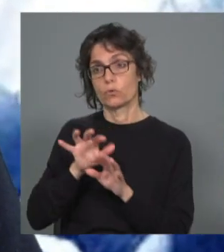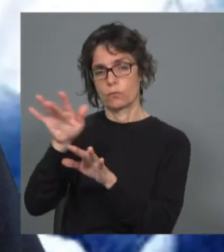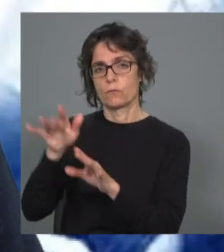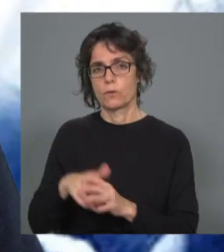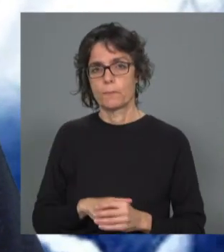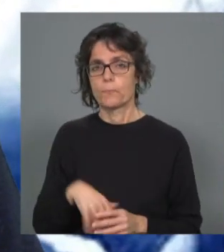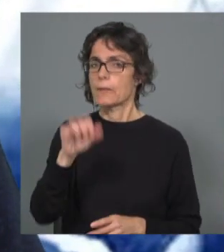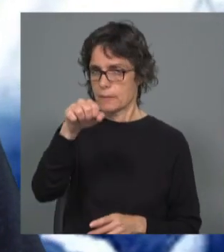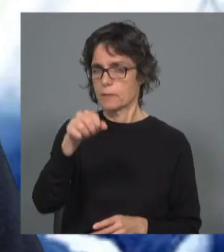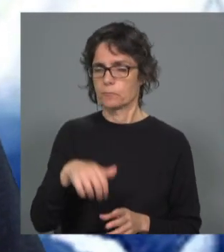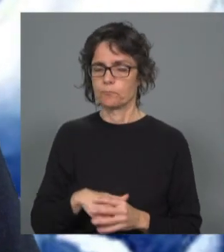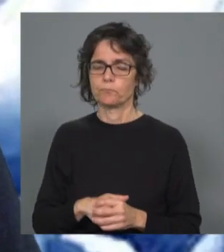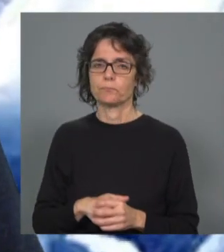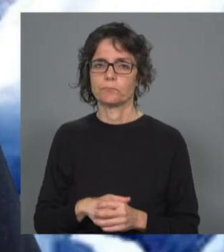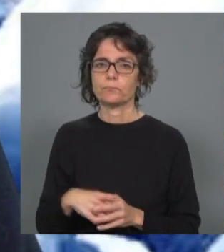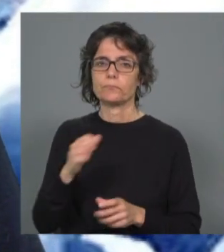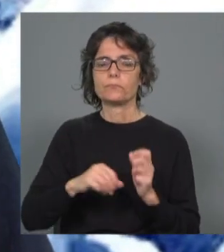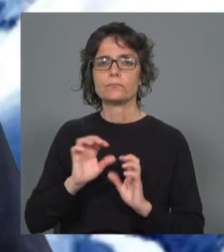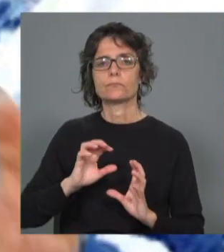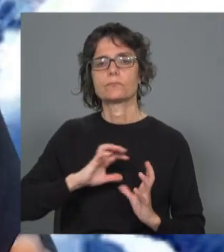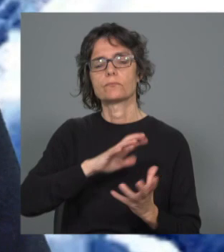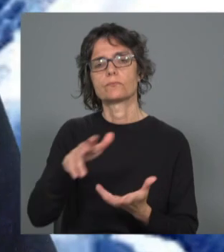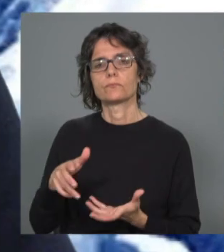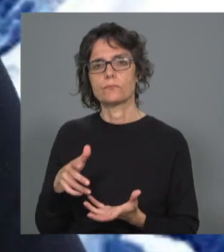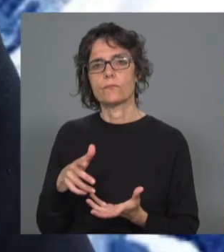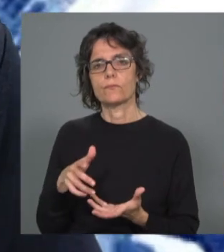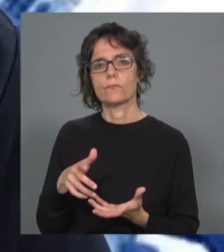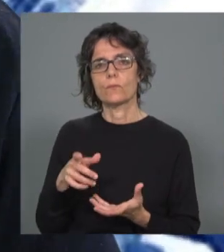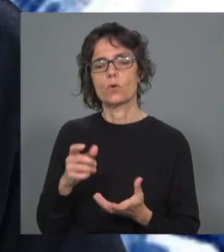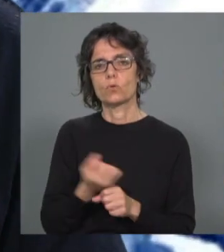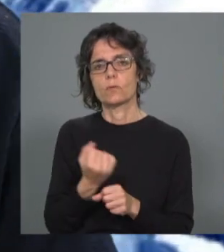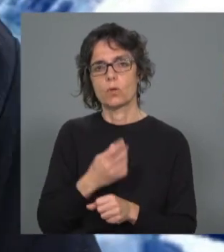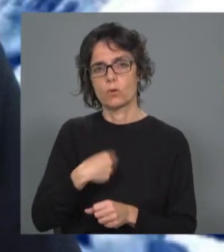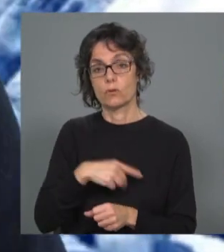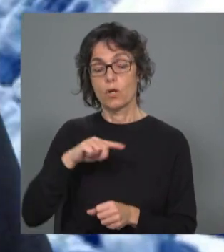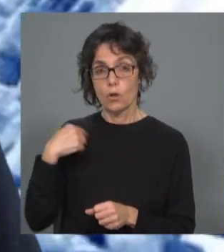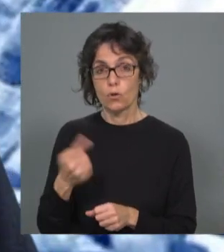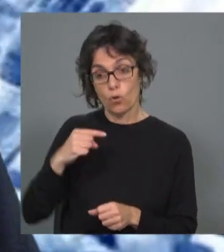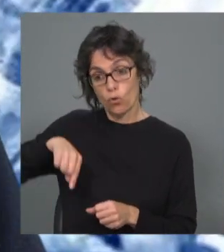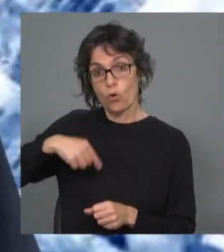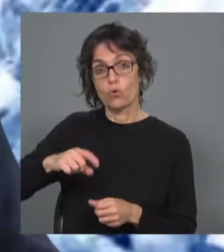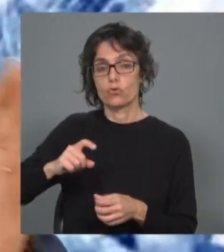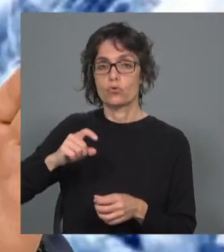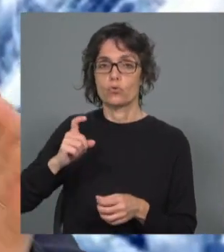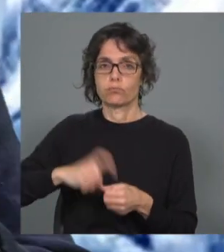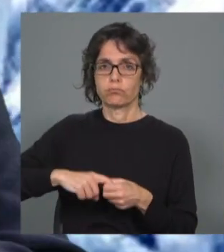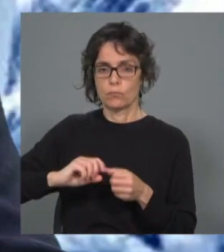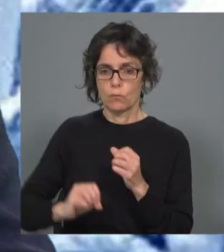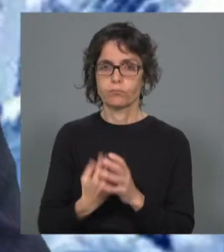prática o Movimento Mundial de Trabalhadores Cristãos, de que nós somos membros fundadores, de pedir